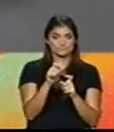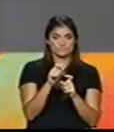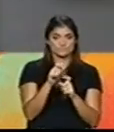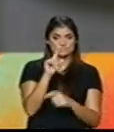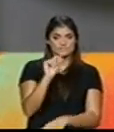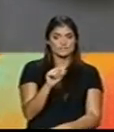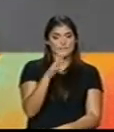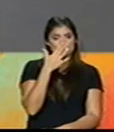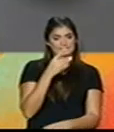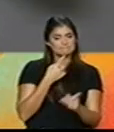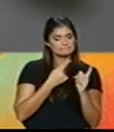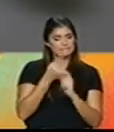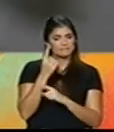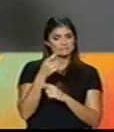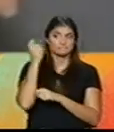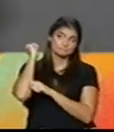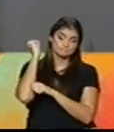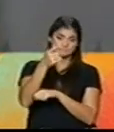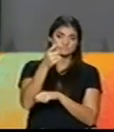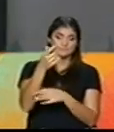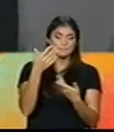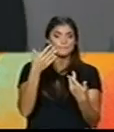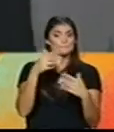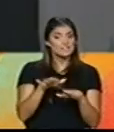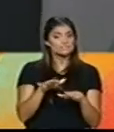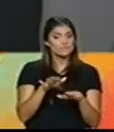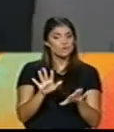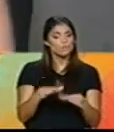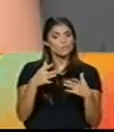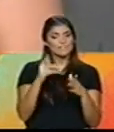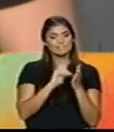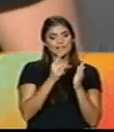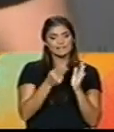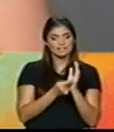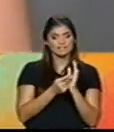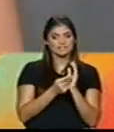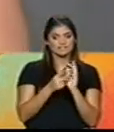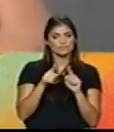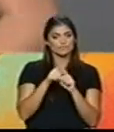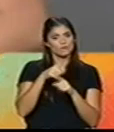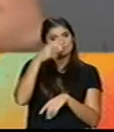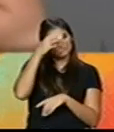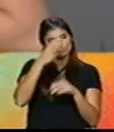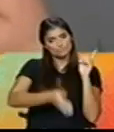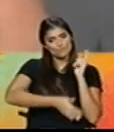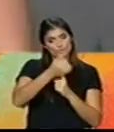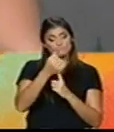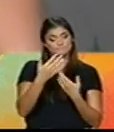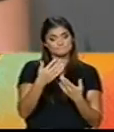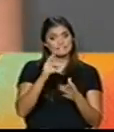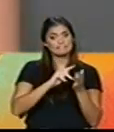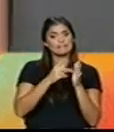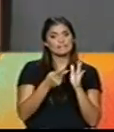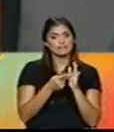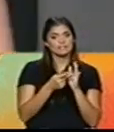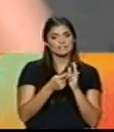à partida, parece estranho, a tirar o machado, mas qual é a técnica para ser bem-sucedido? A técnica